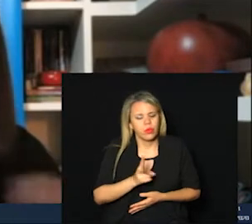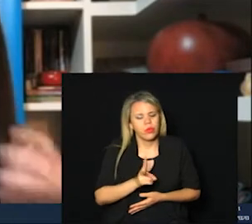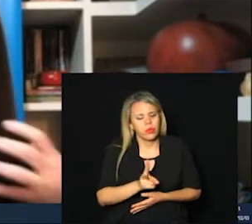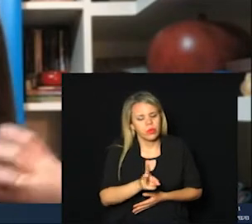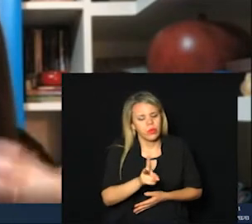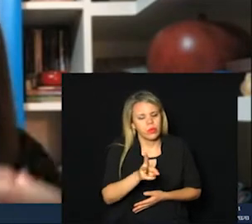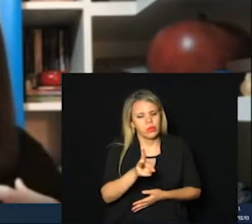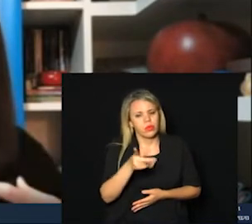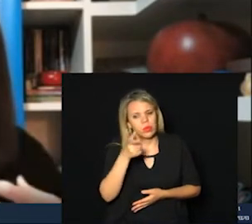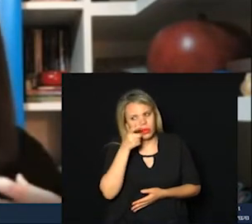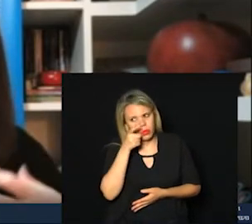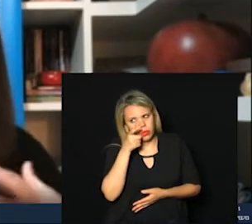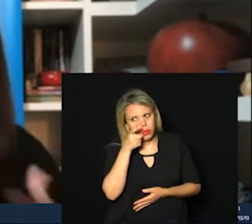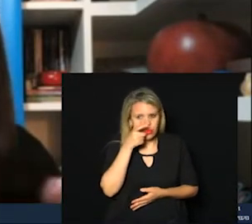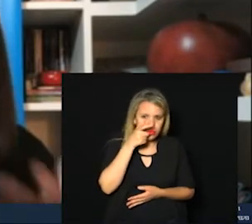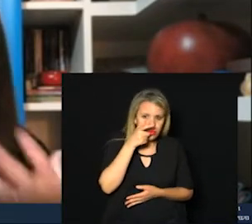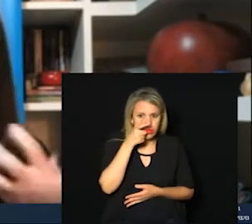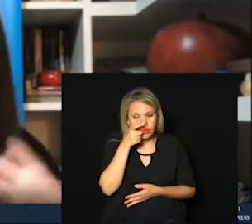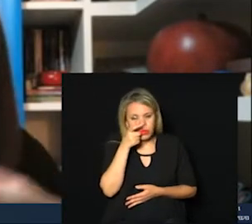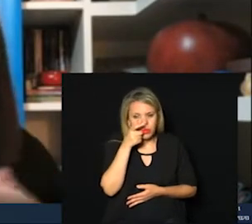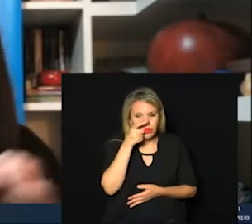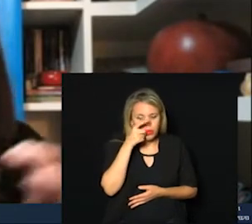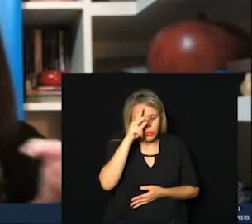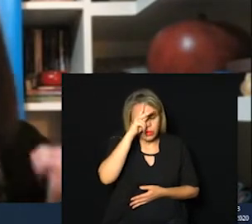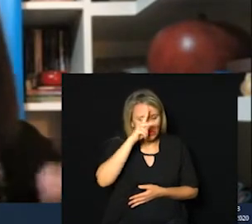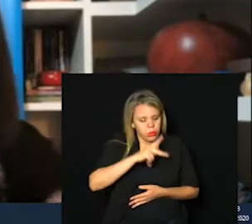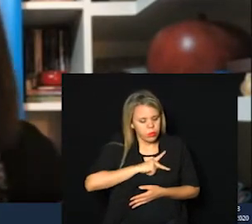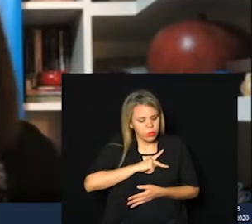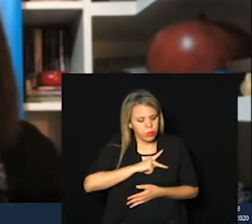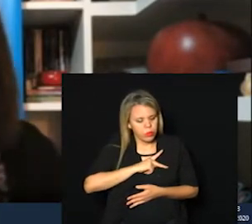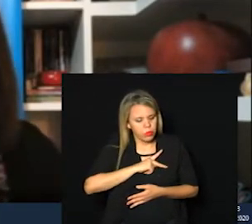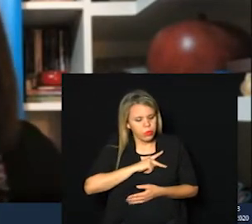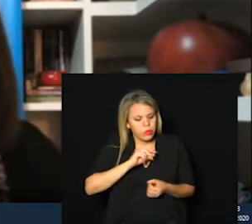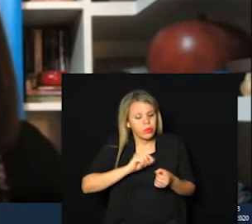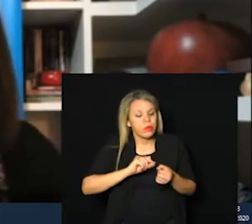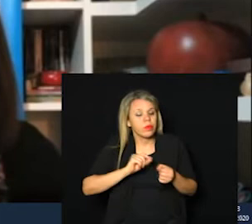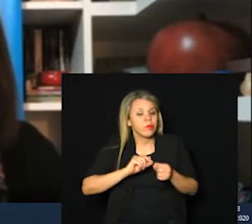de vigilância das nossas próprias atitudes.